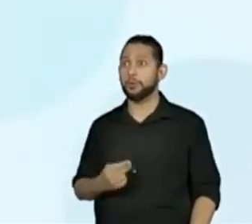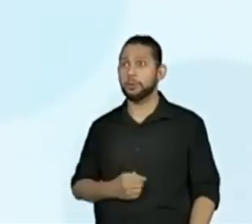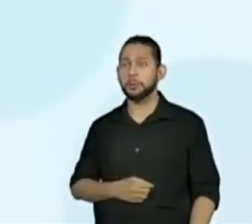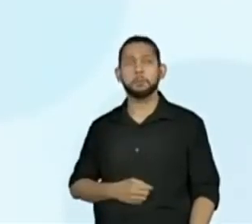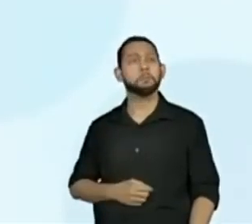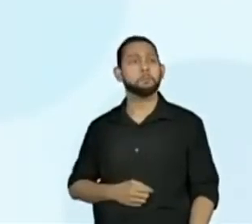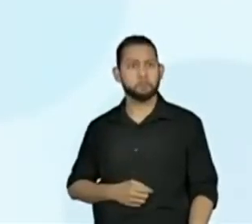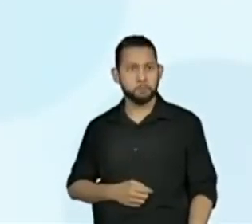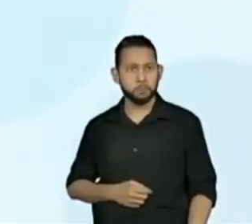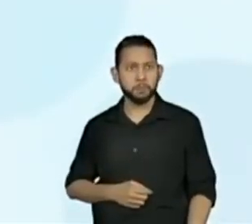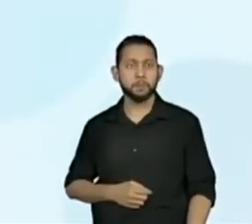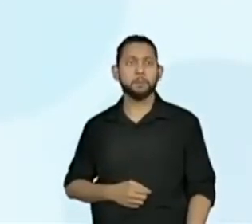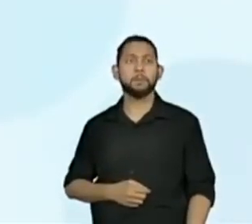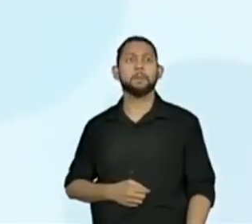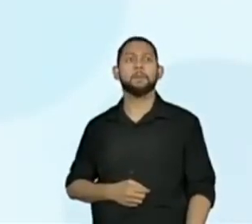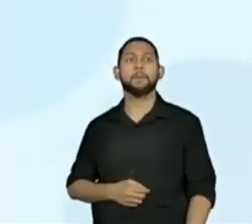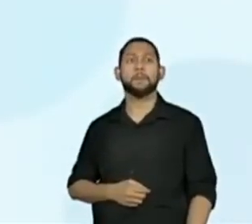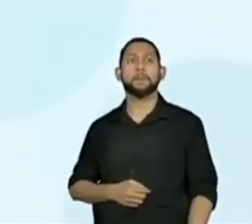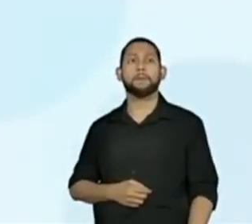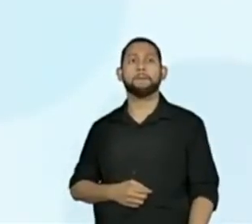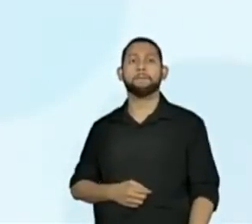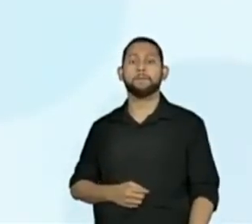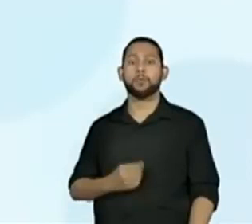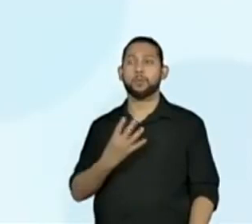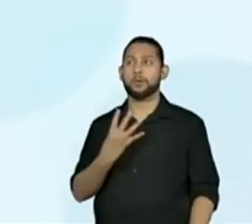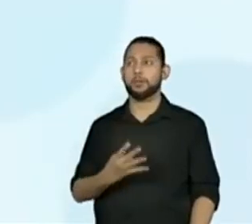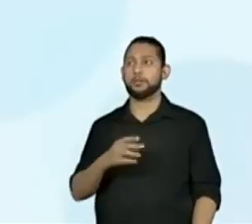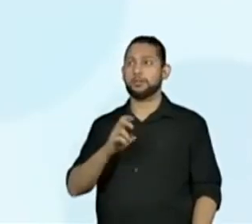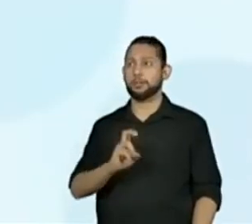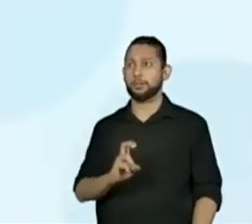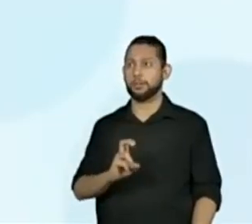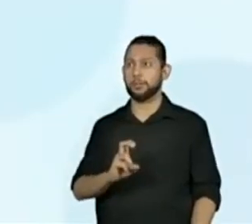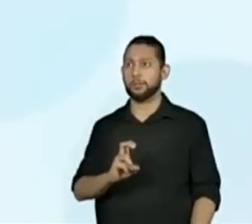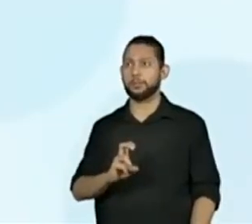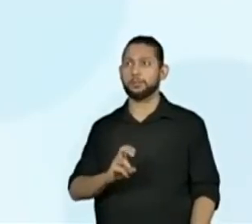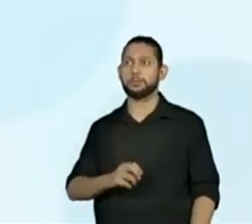Ok, 2 algarismos apenas. 45.